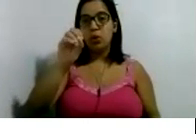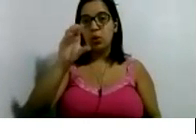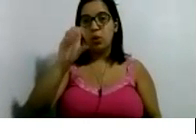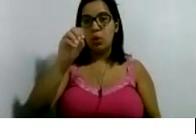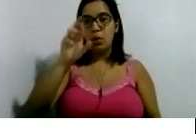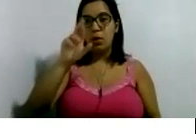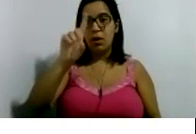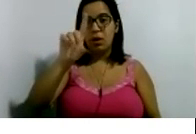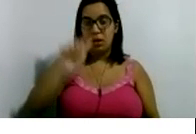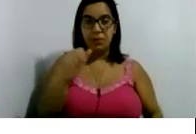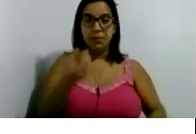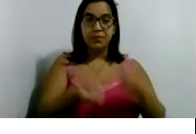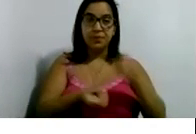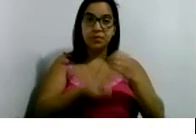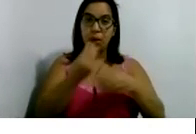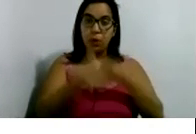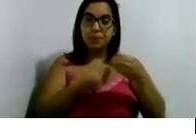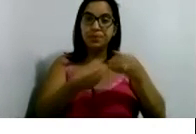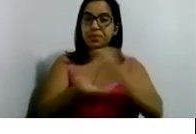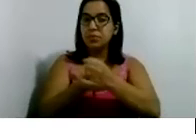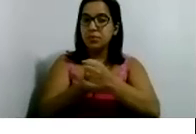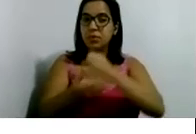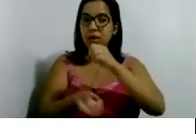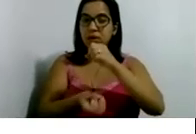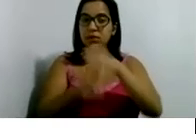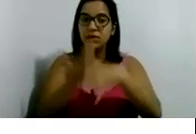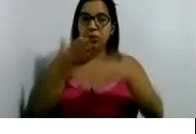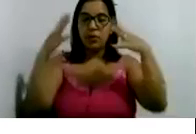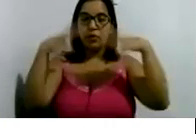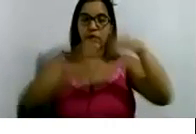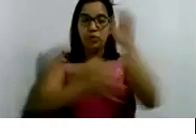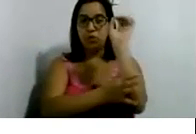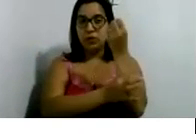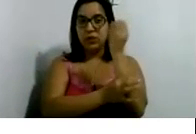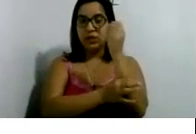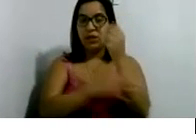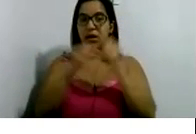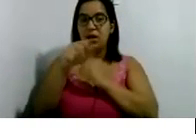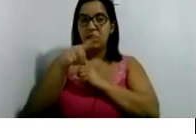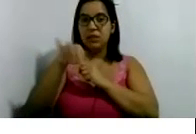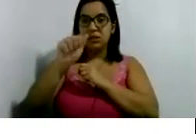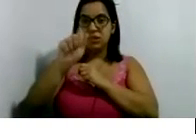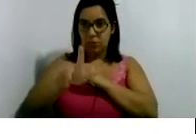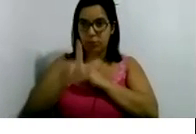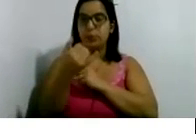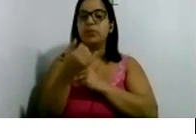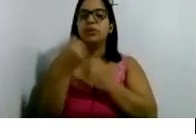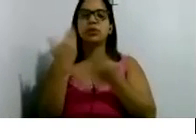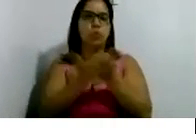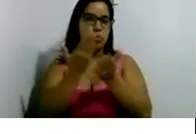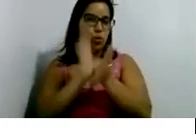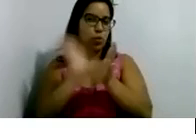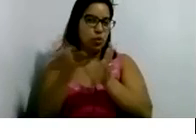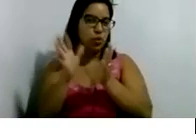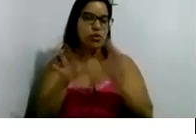E ela vai funcionar como base para o desenvolvimento do esqueleto axial. Então, a gente estudou o esqueleto